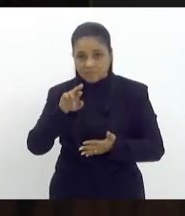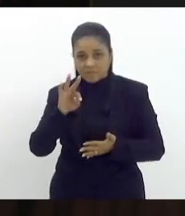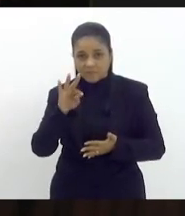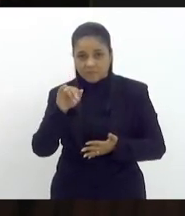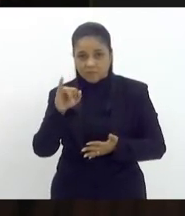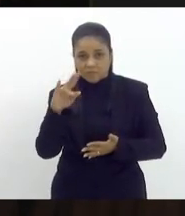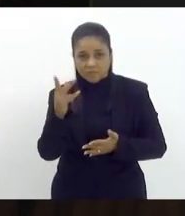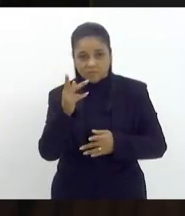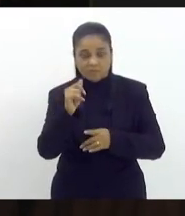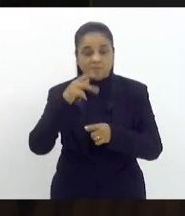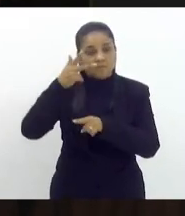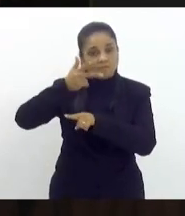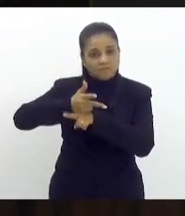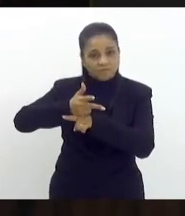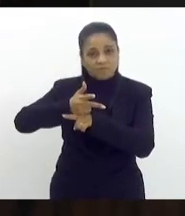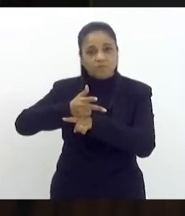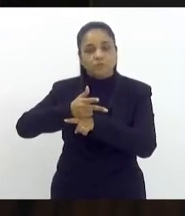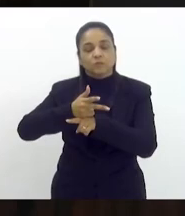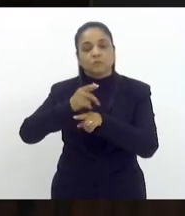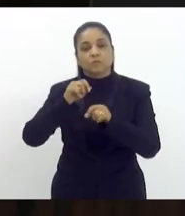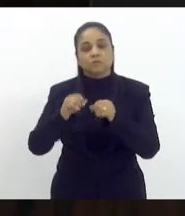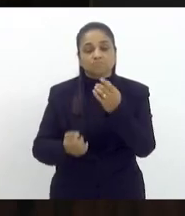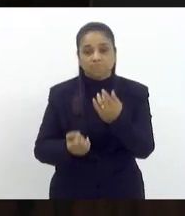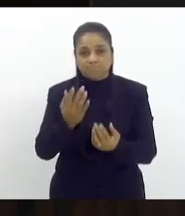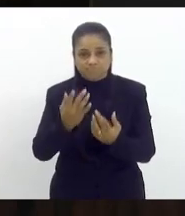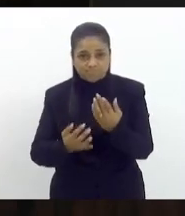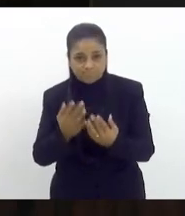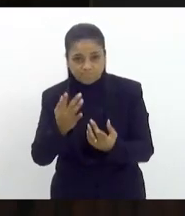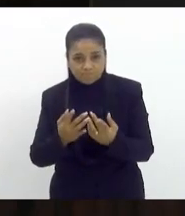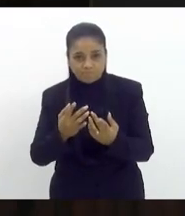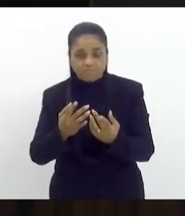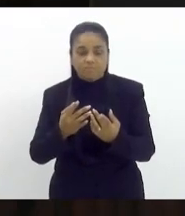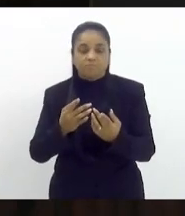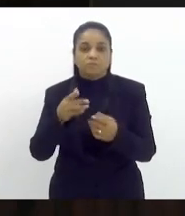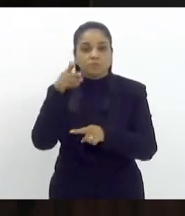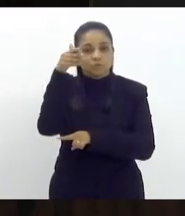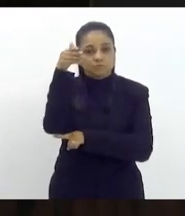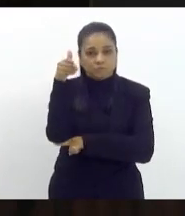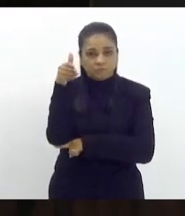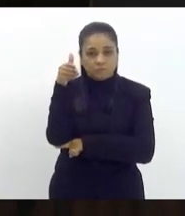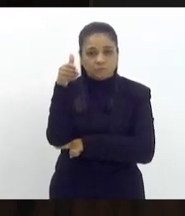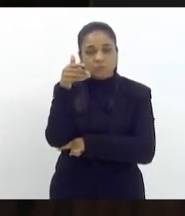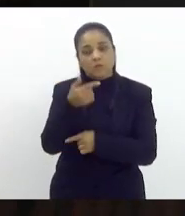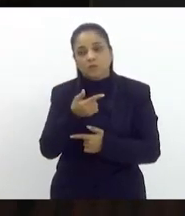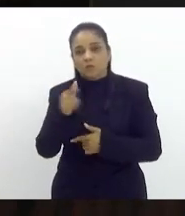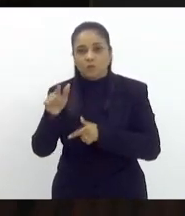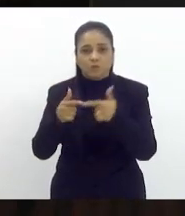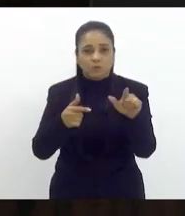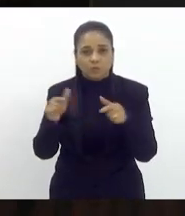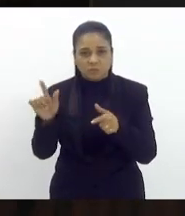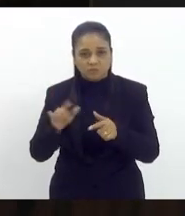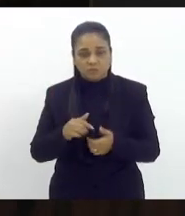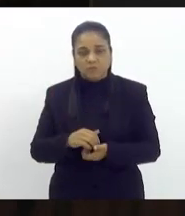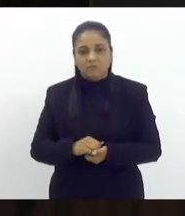cuidados em casos de incêndio em estabelecimento de hospedagem da outras providências